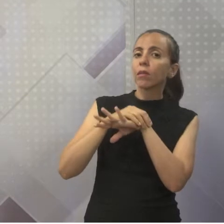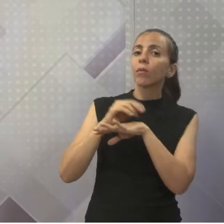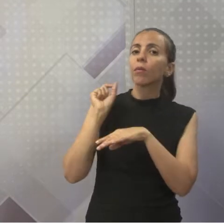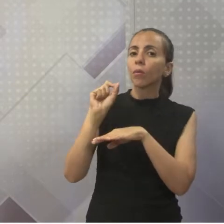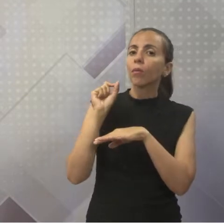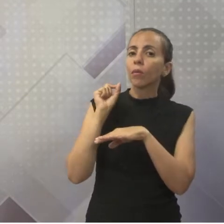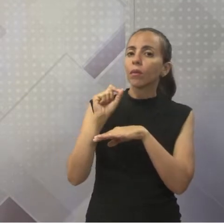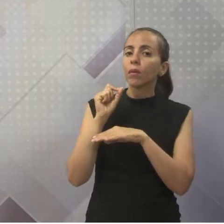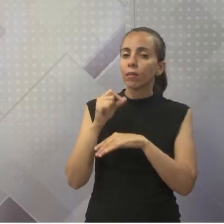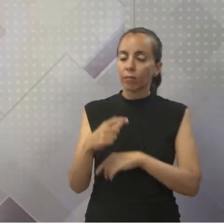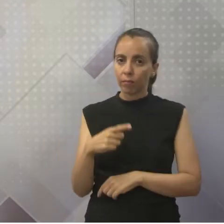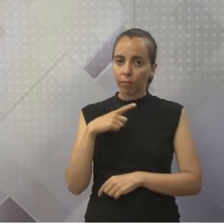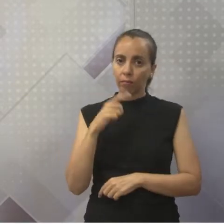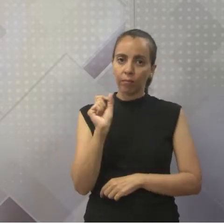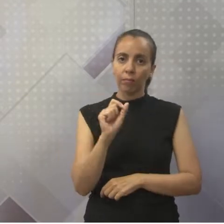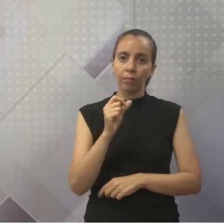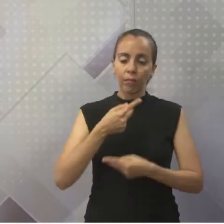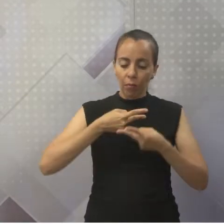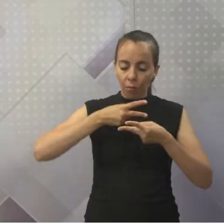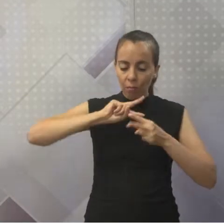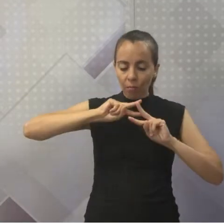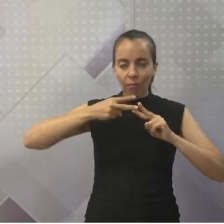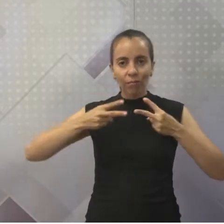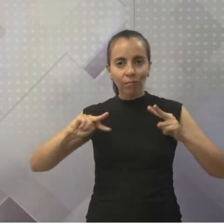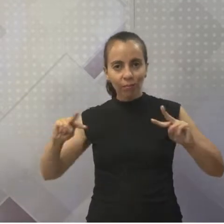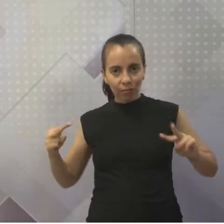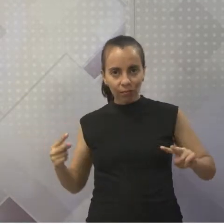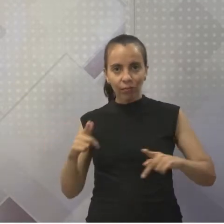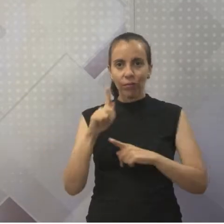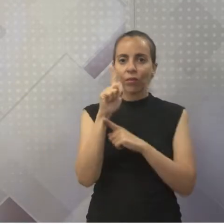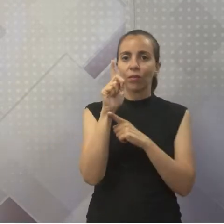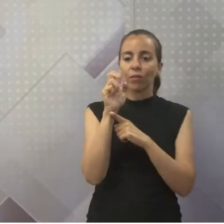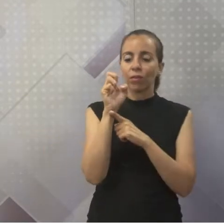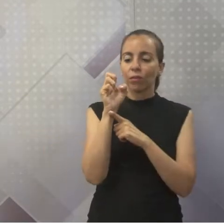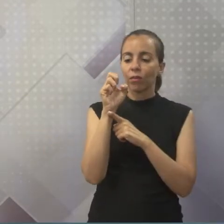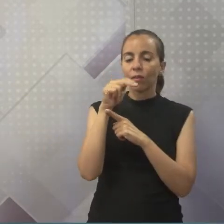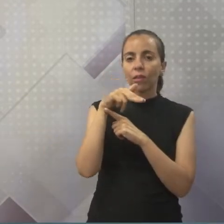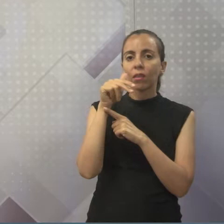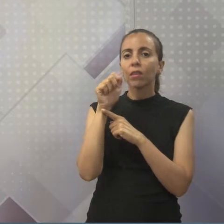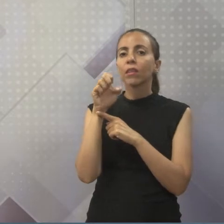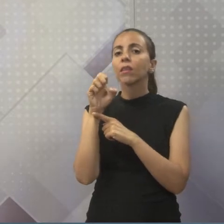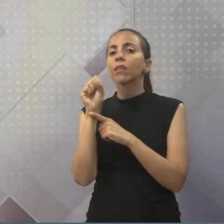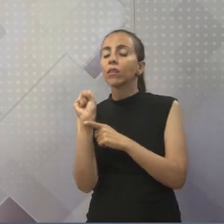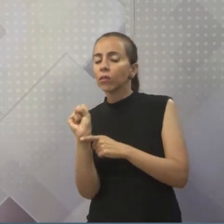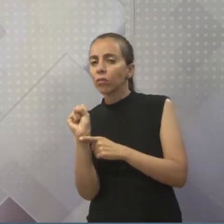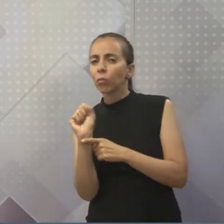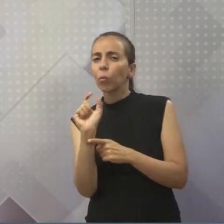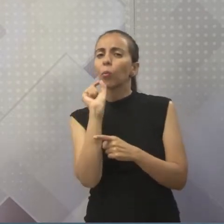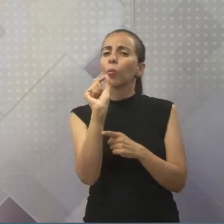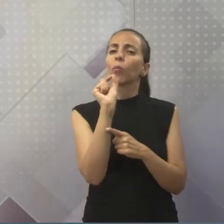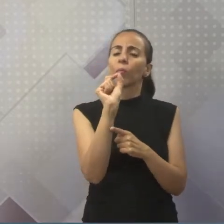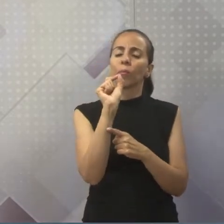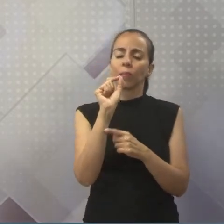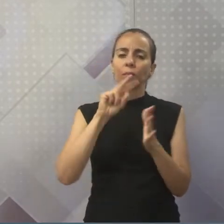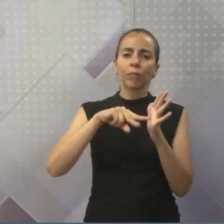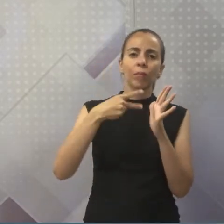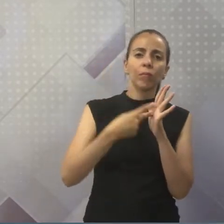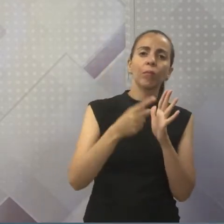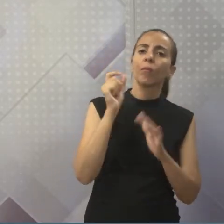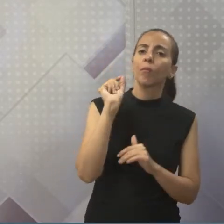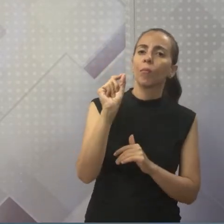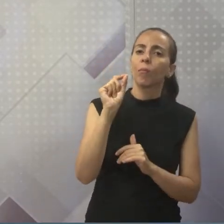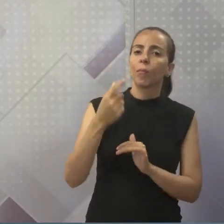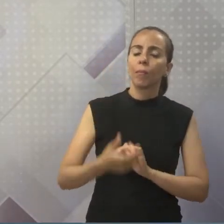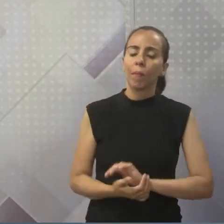por meio de estruturas chamadas genes. Que nomezinho, professor? O que é um gene?